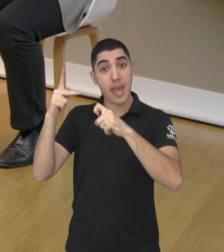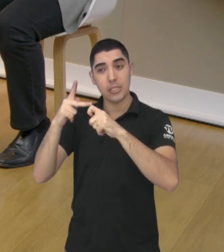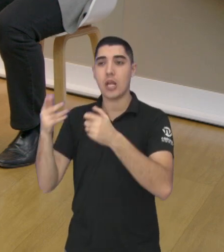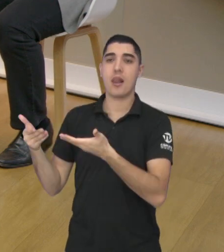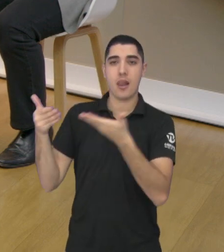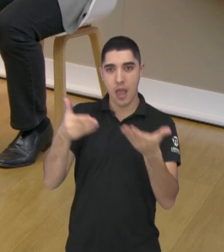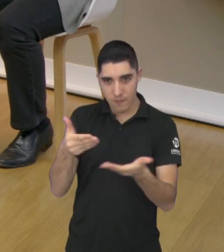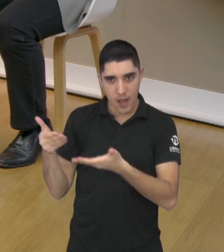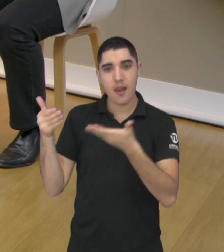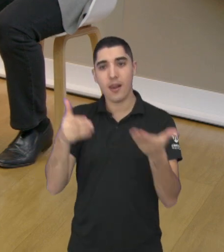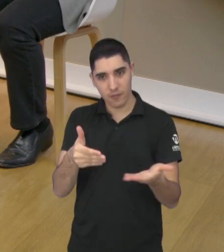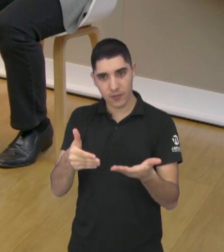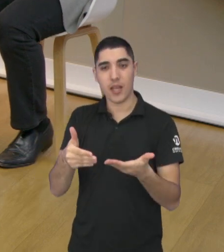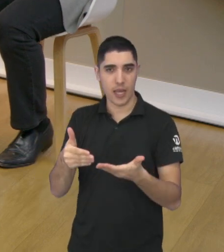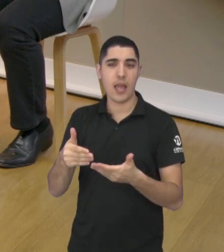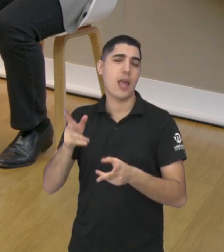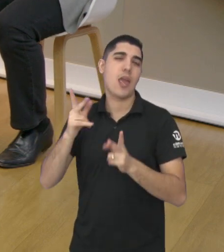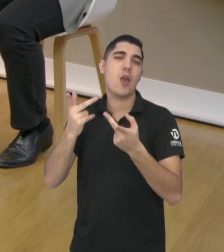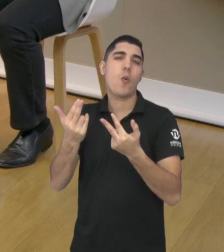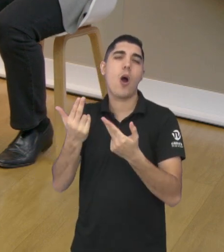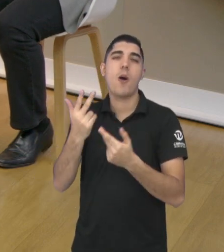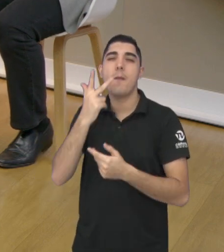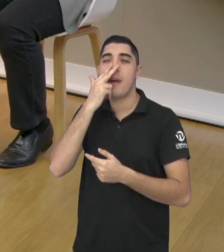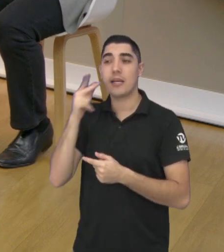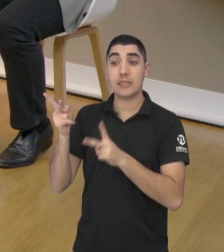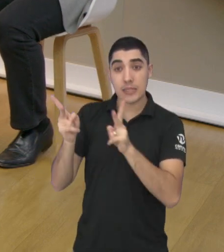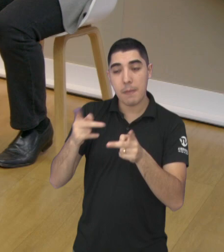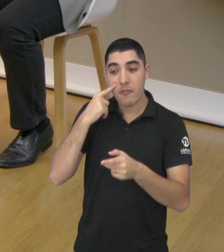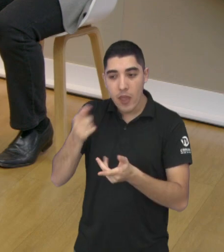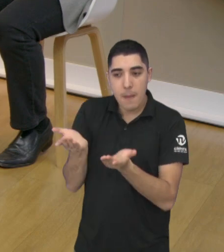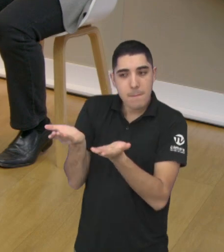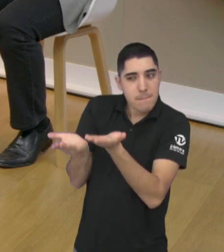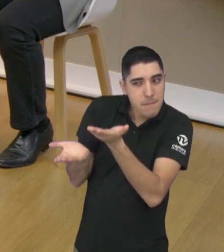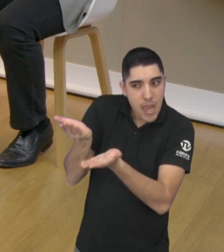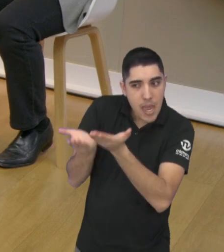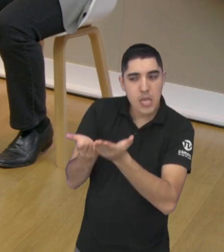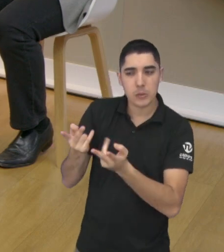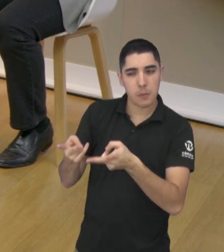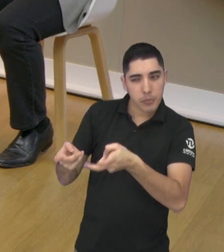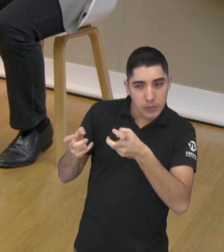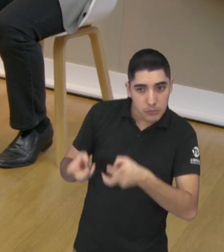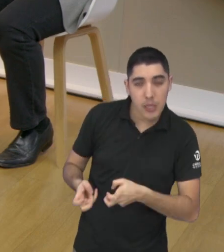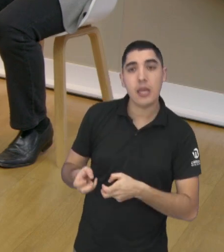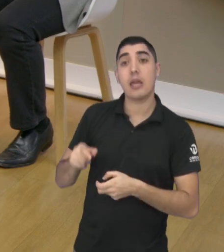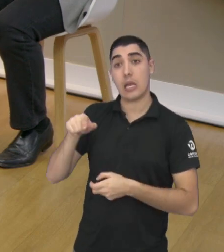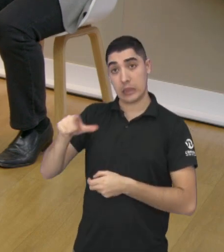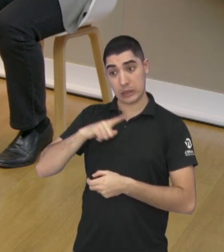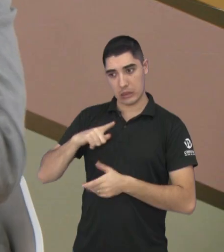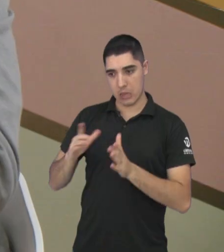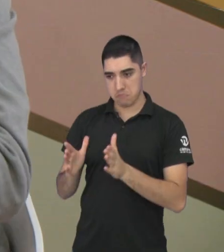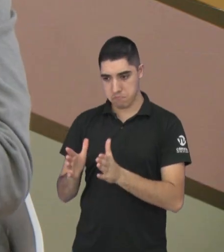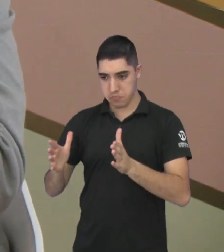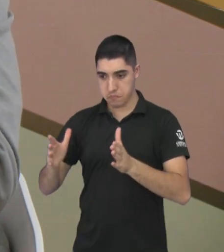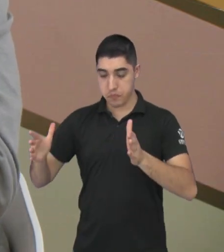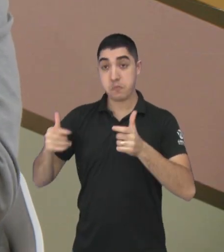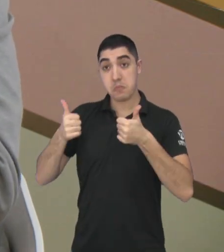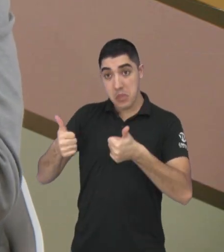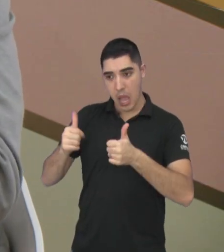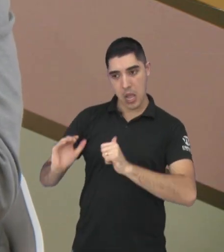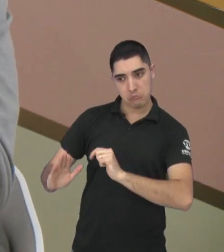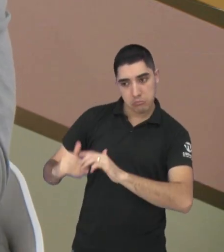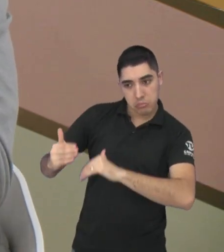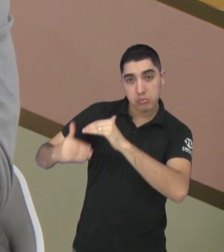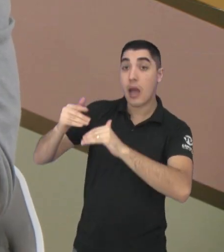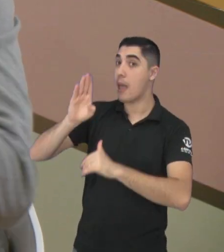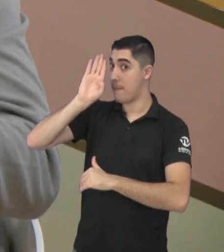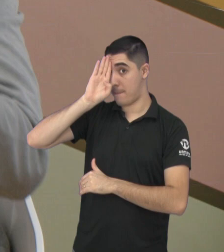fazer aquela puericultura, que é aquele segmento de peso, estatura e identificação de sinais do crescimento e do